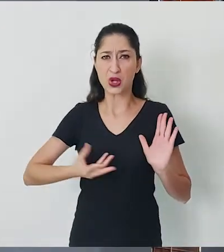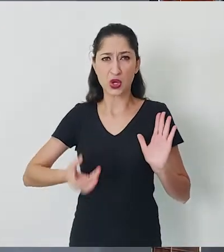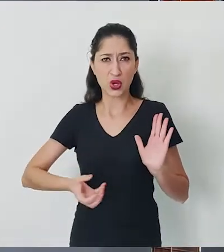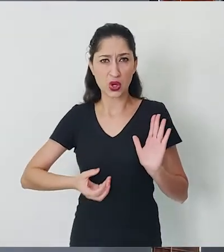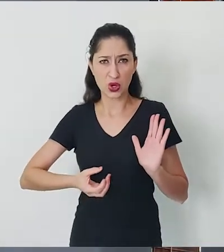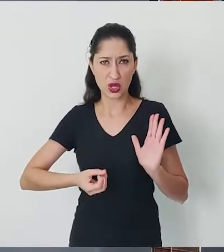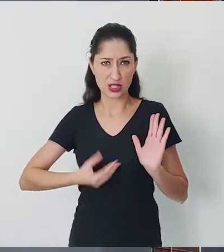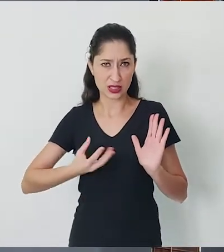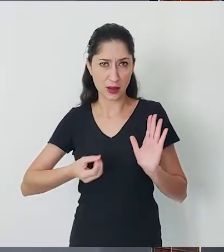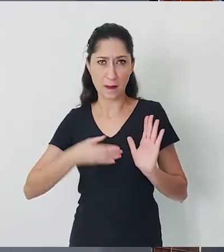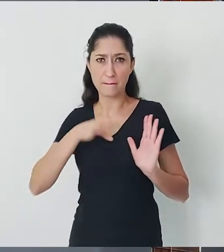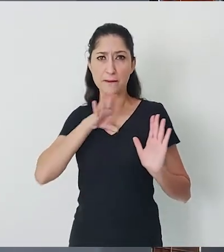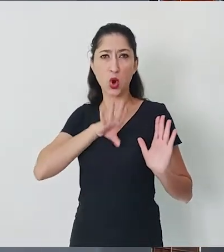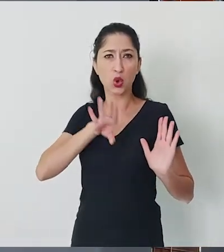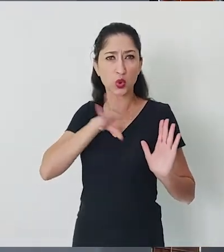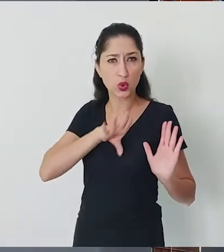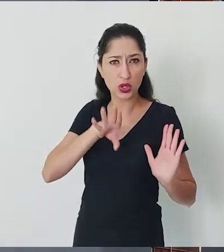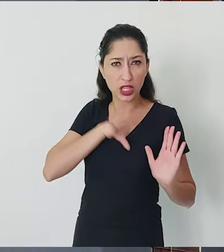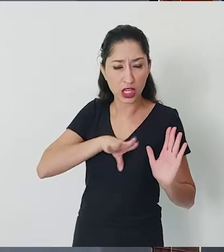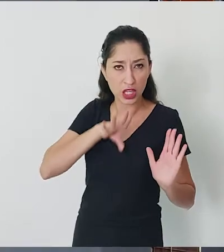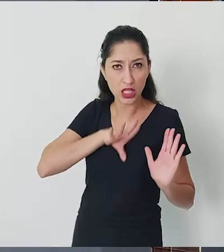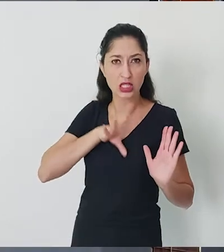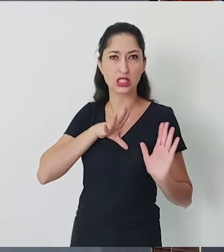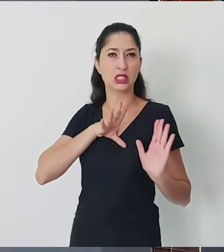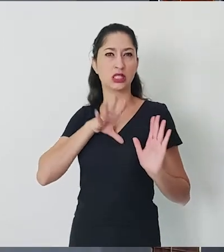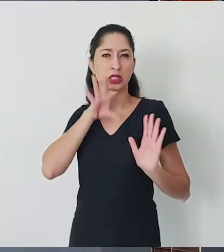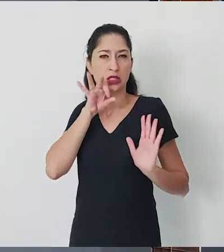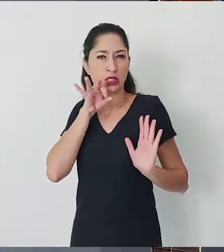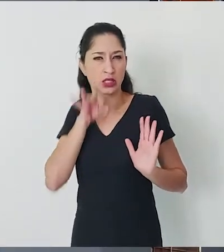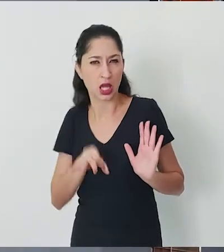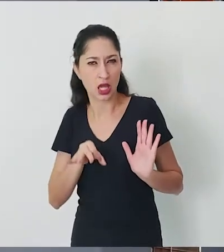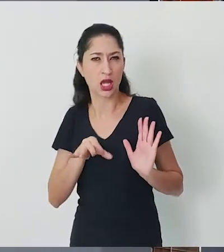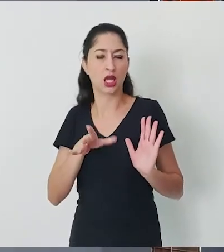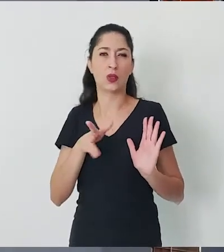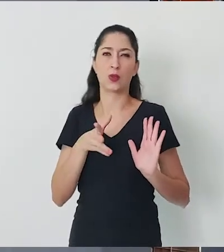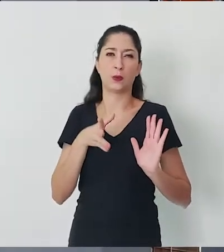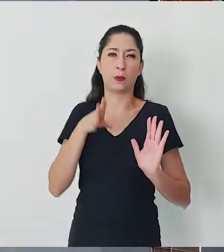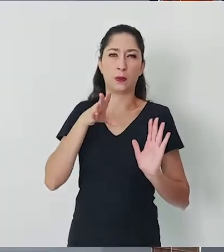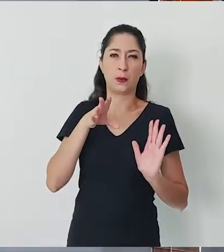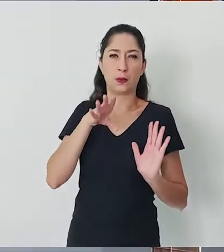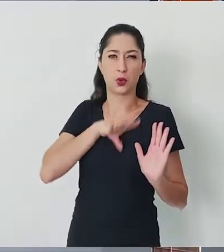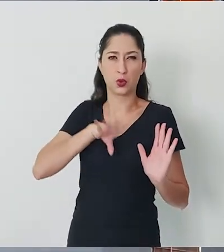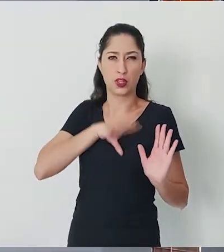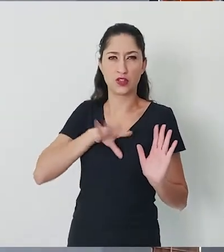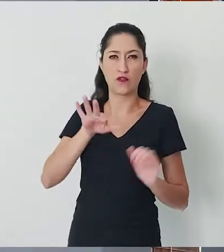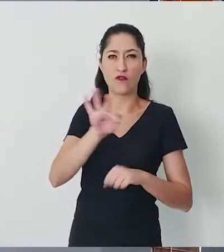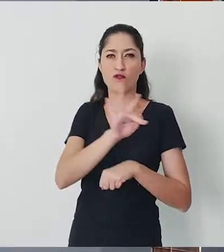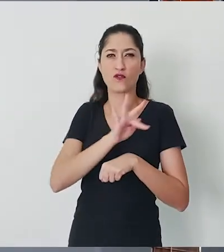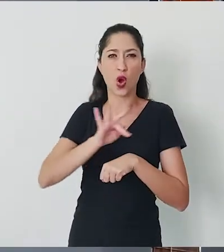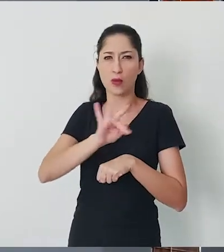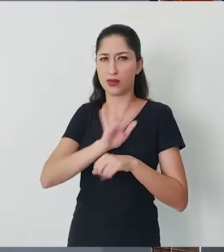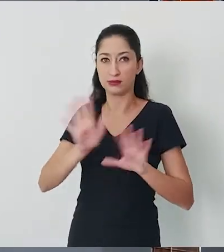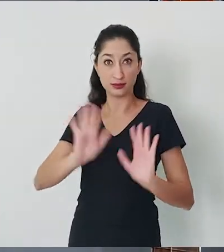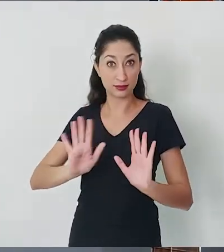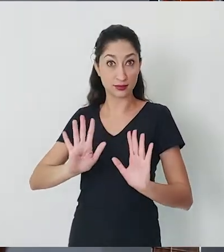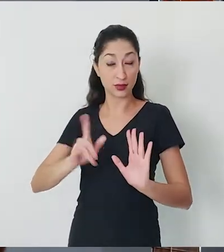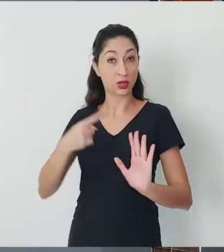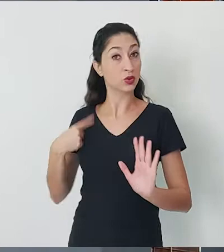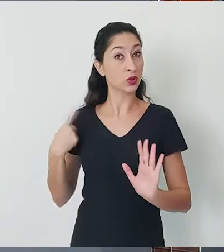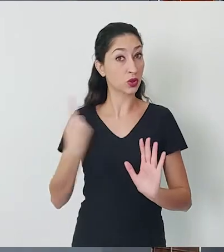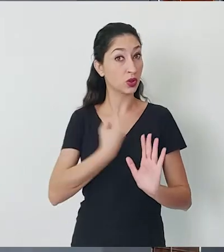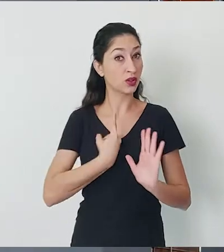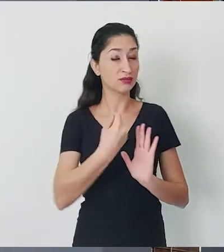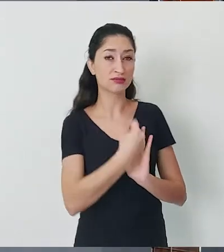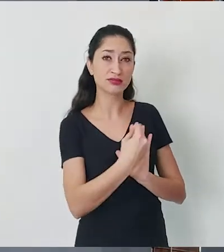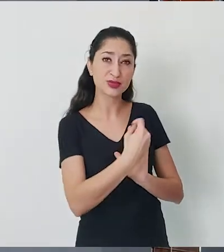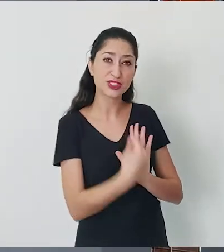um português culto, uma norma culta pra gente contar a nossa poesia, pra gente estar recitando. A gente escreve exatamente